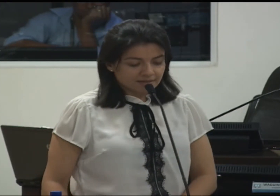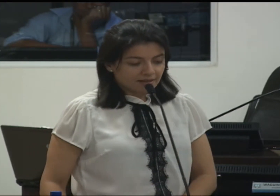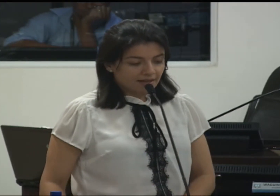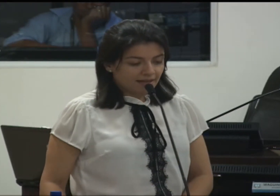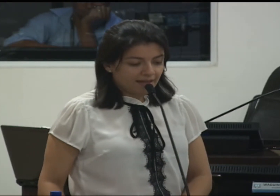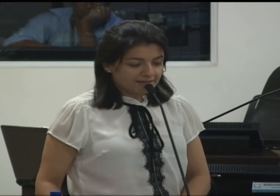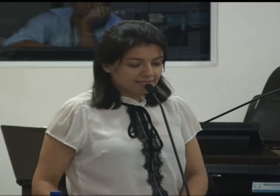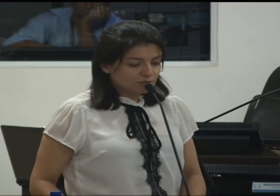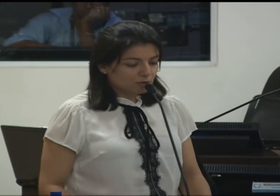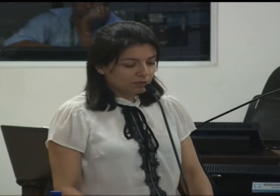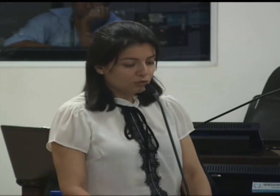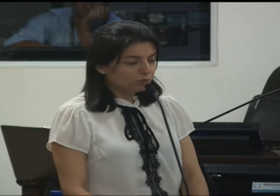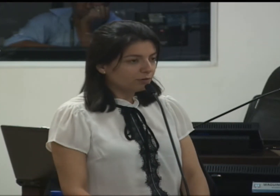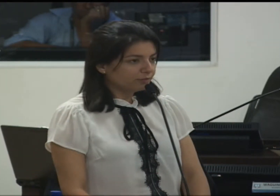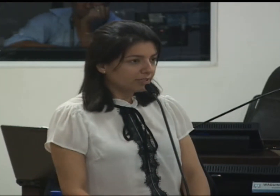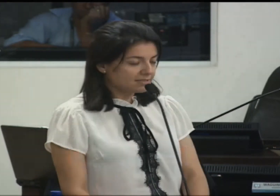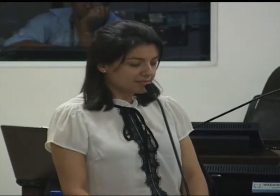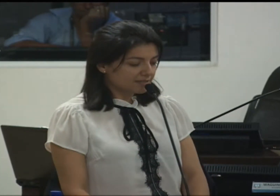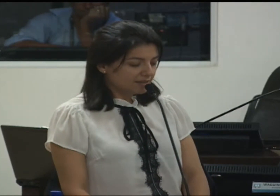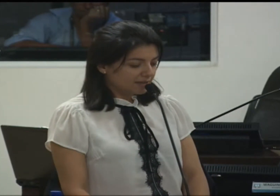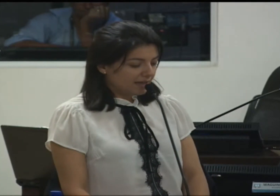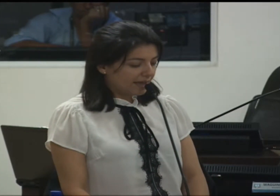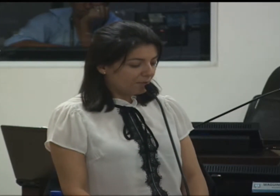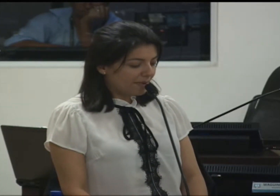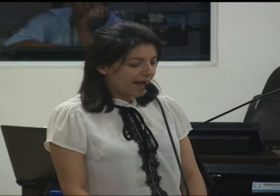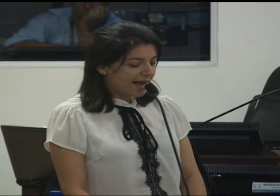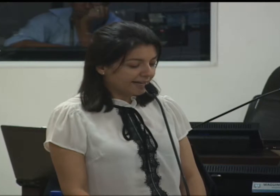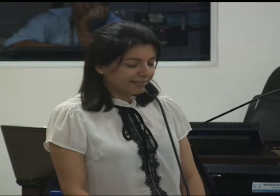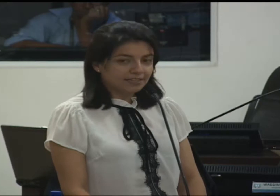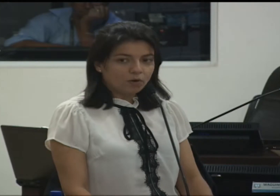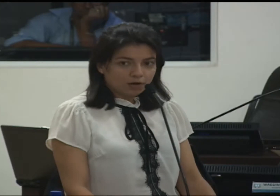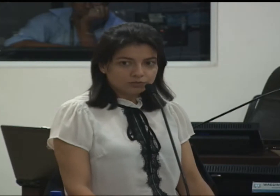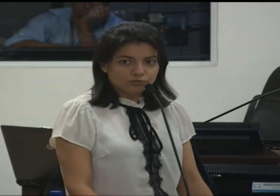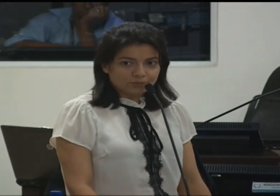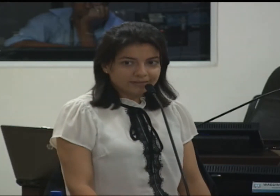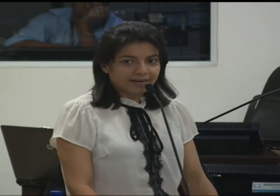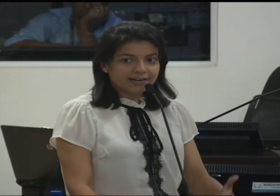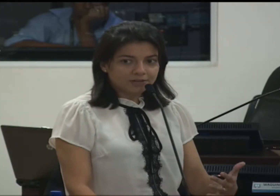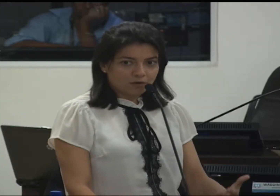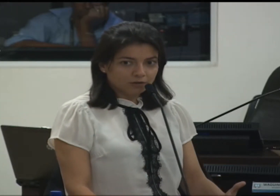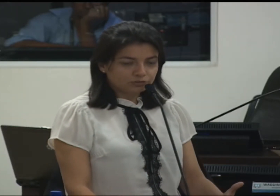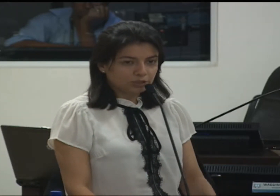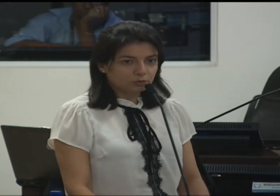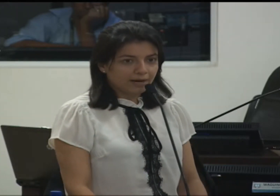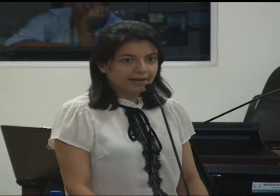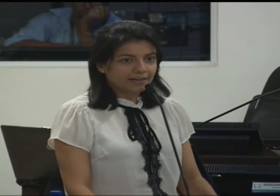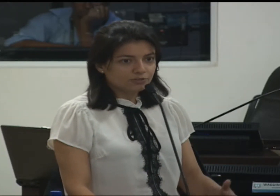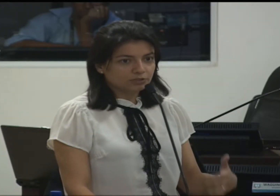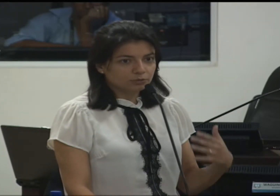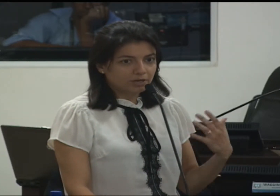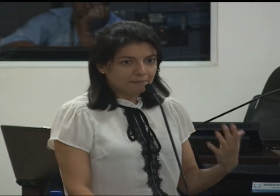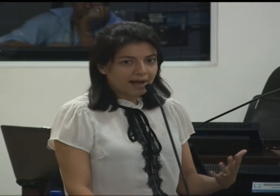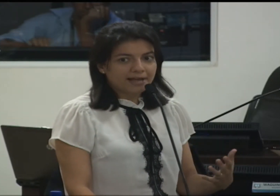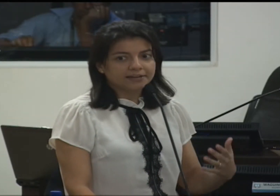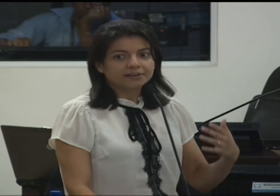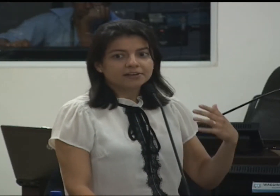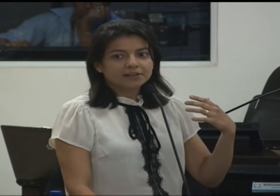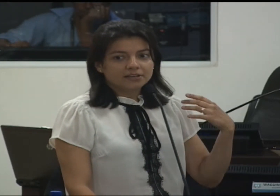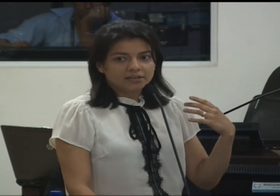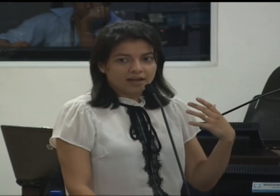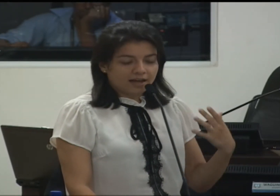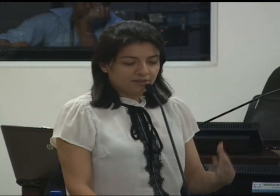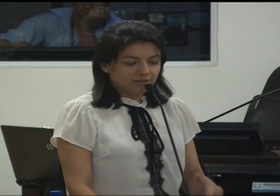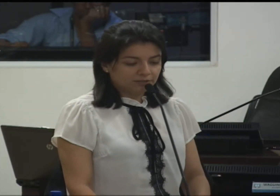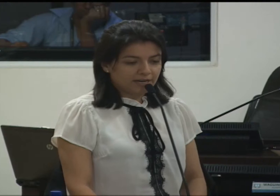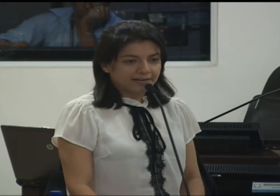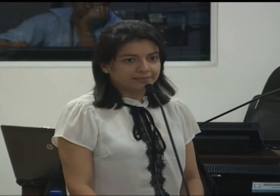Mas, sem sombra de dúvidas, é uma área que gosto de militar, que gosto de atuar. Acho que a doutora Mayra